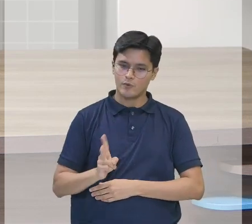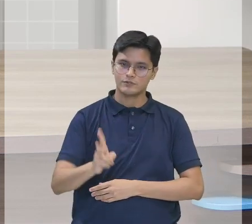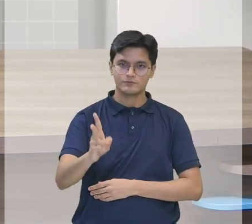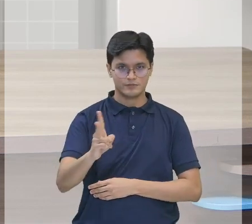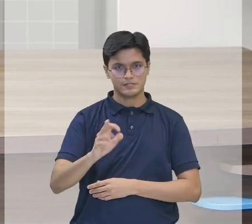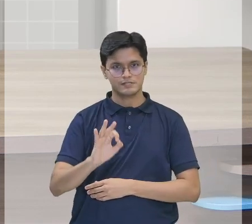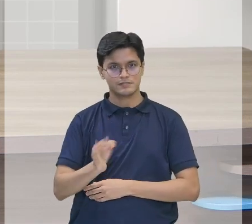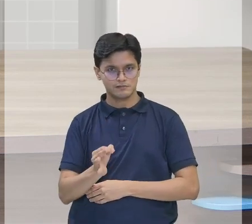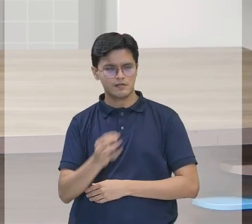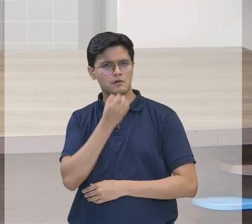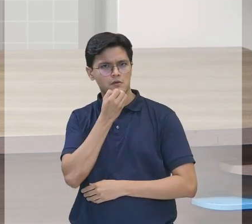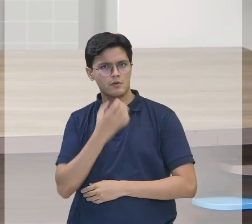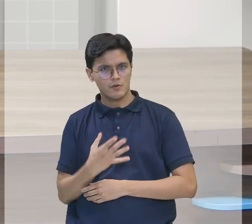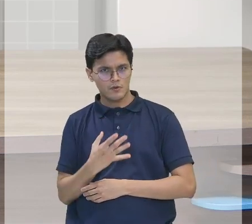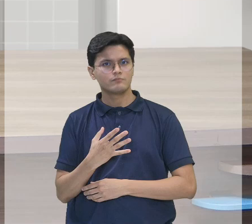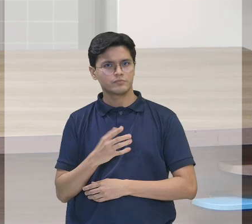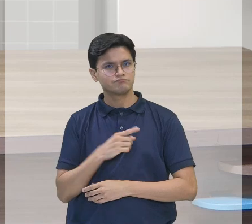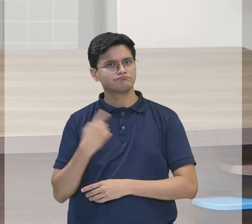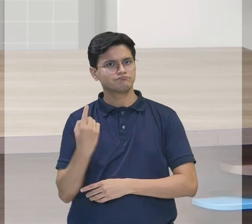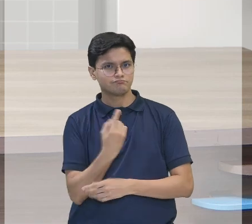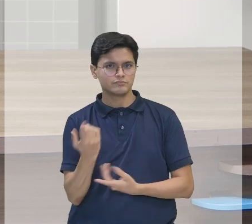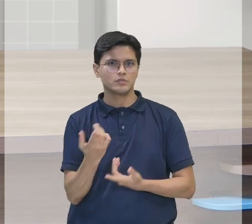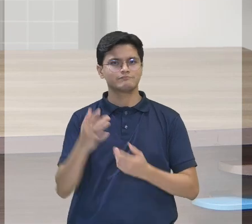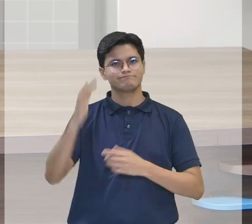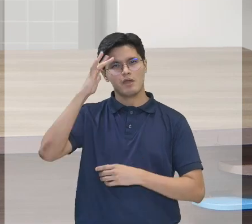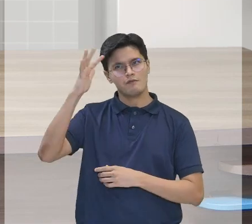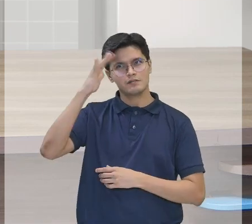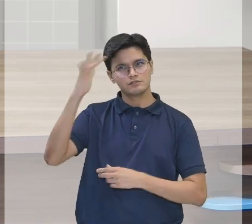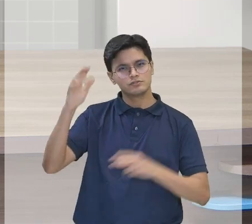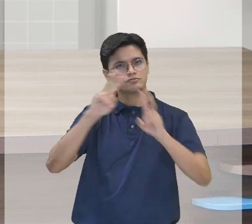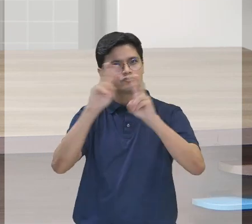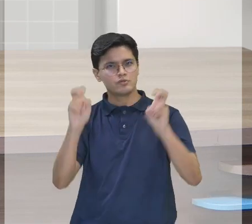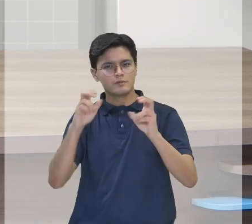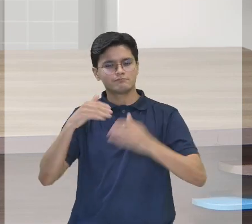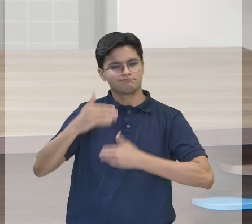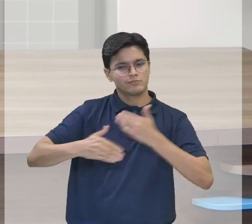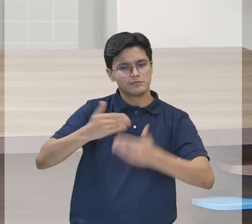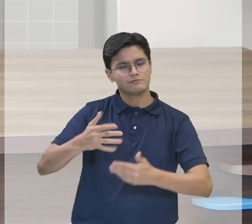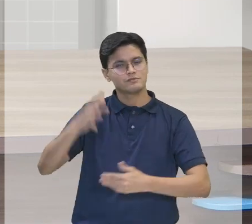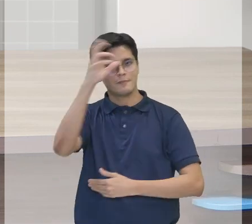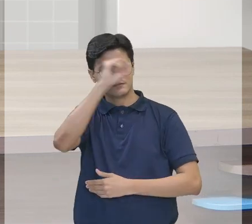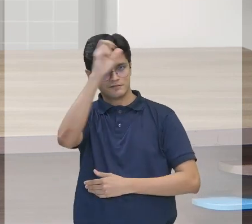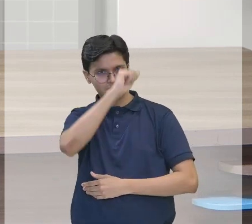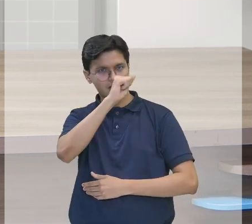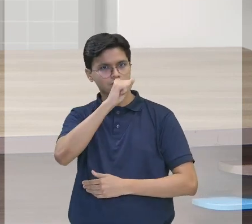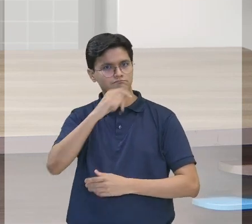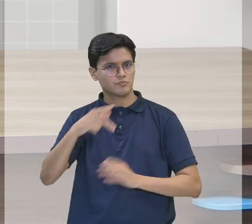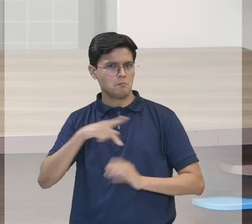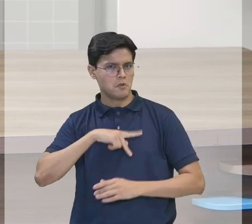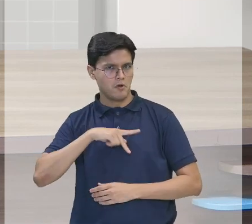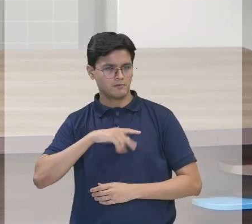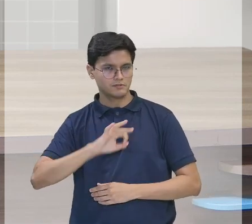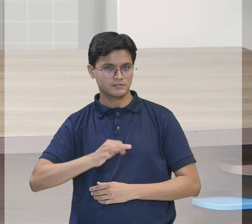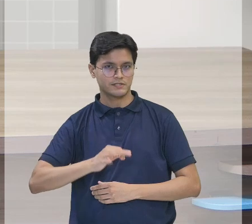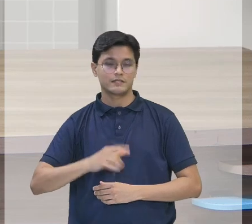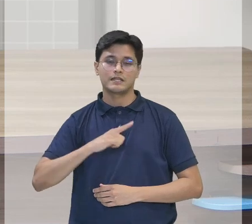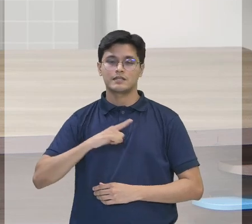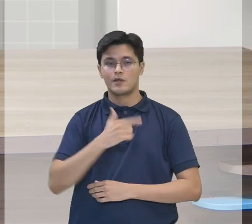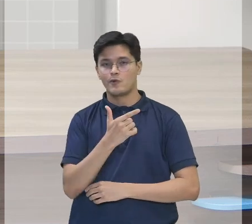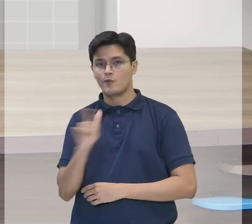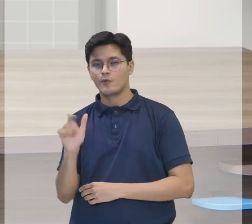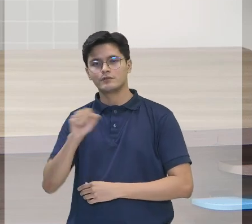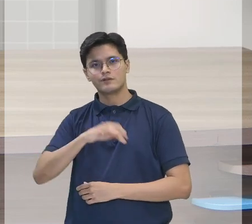nossos próprios processos de aprendizagem, é muito gratificante. E existe uma outra área, lembra que eu falei para vocês, que são